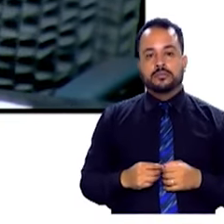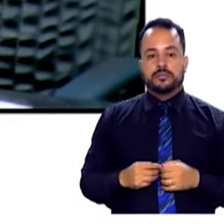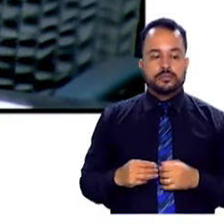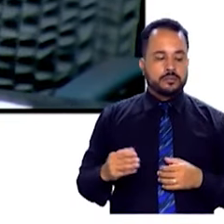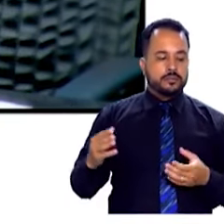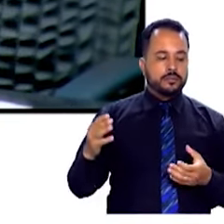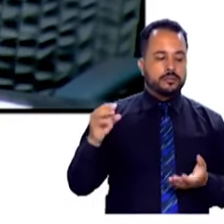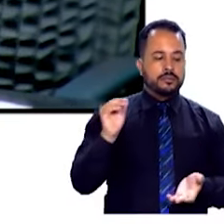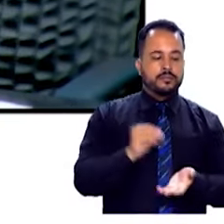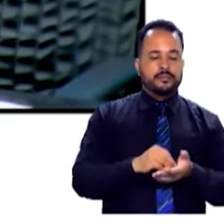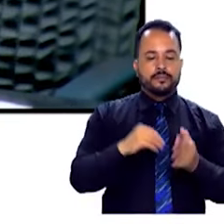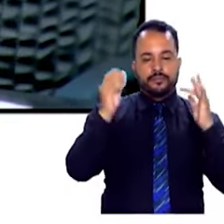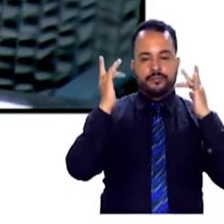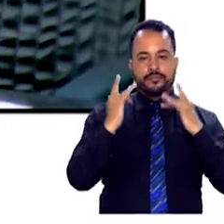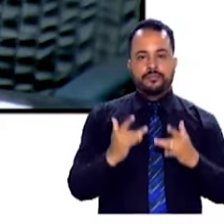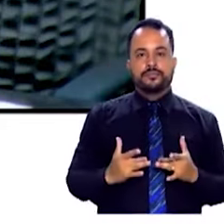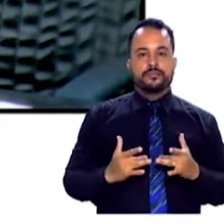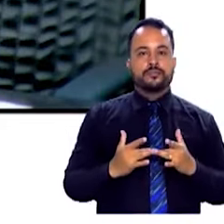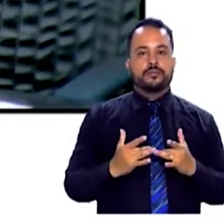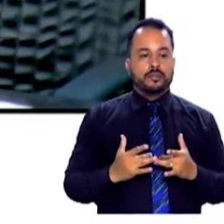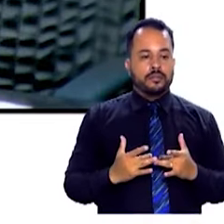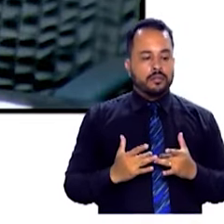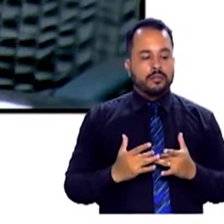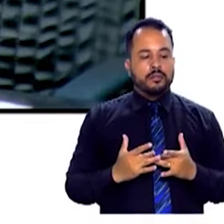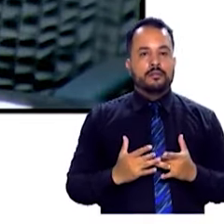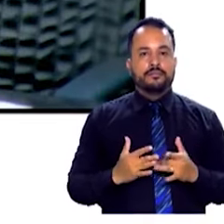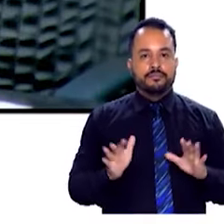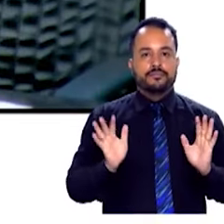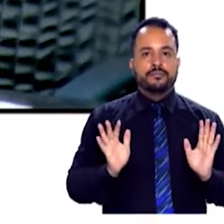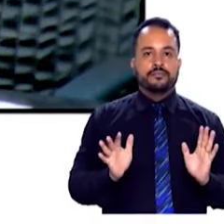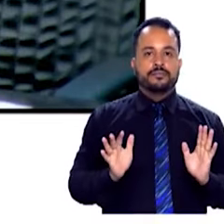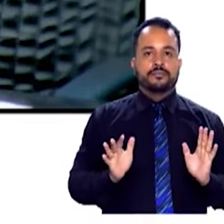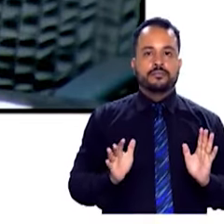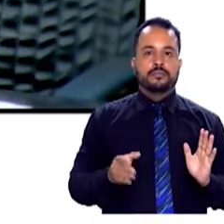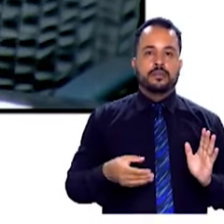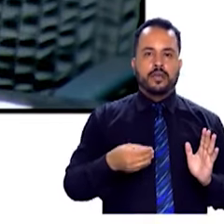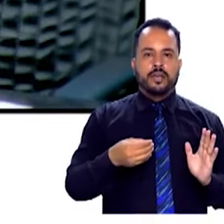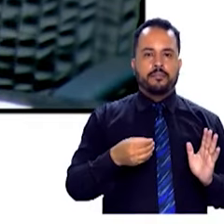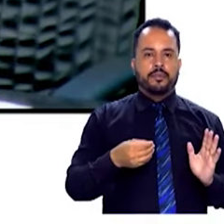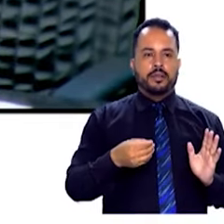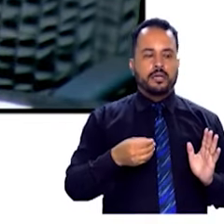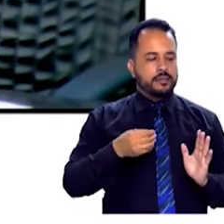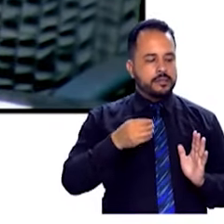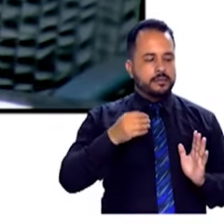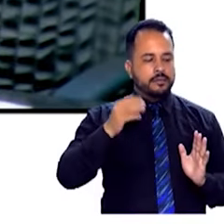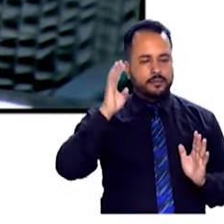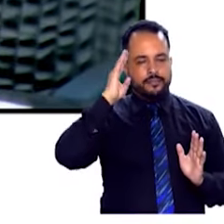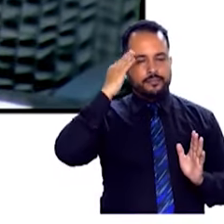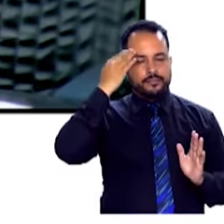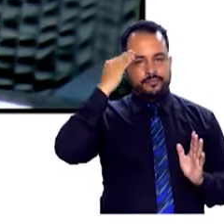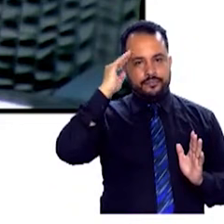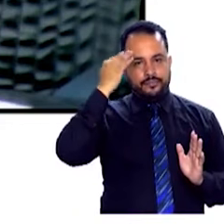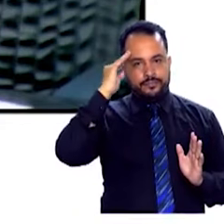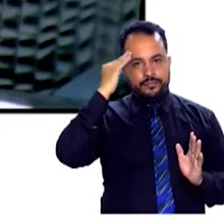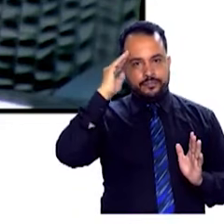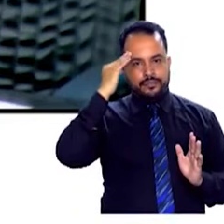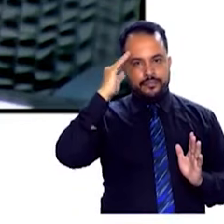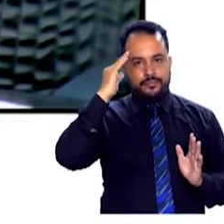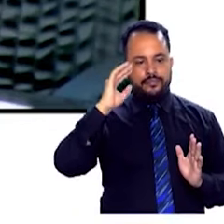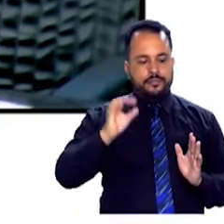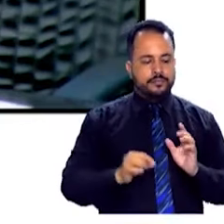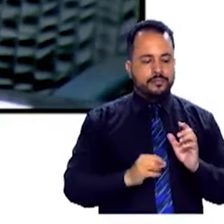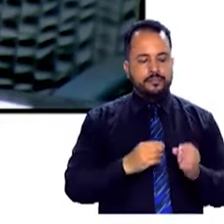recorrente ou com a impugnação eh apenas parcial dos fundamentos da decisão recorrida sem